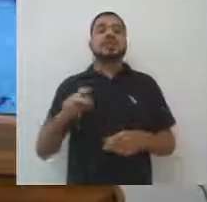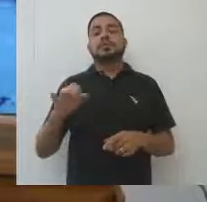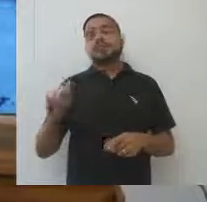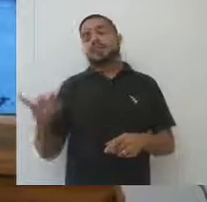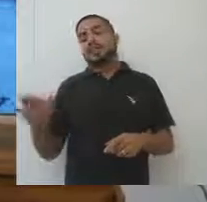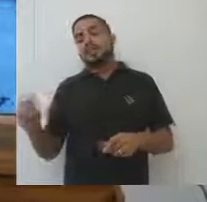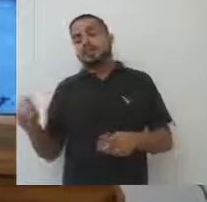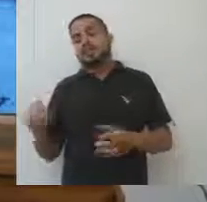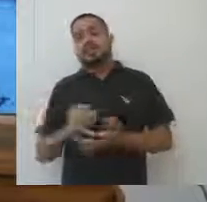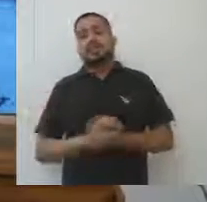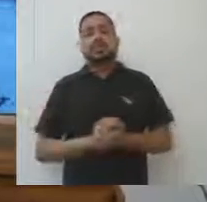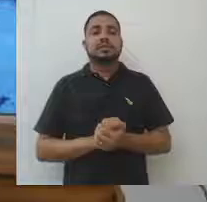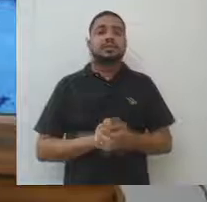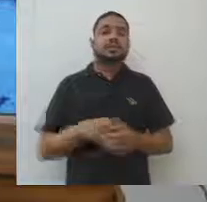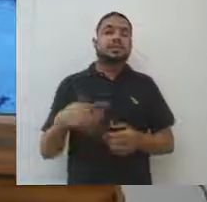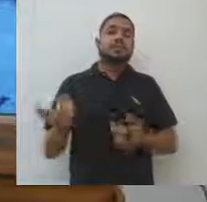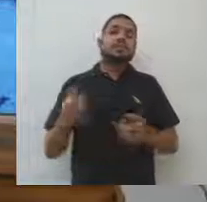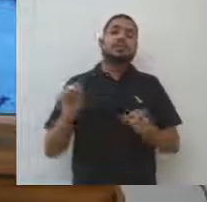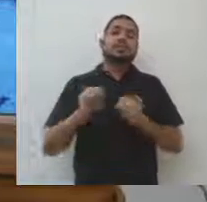recuperação, de